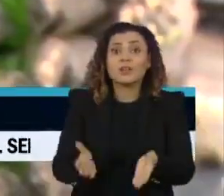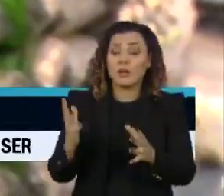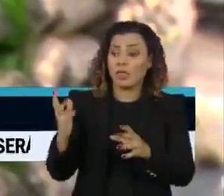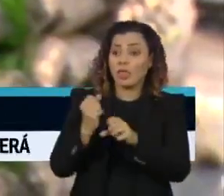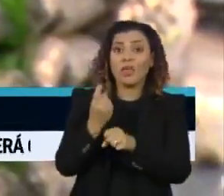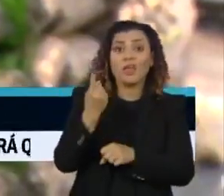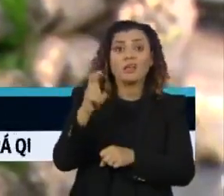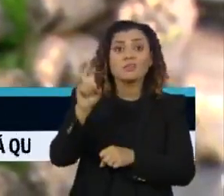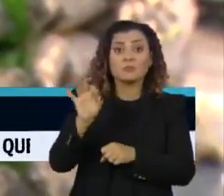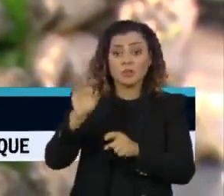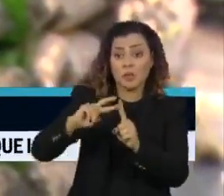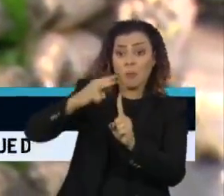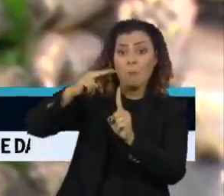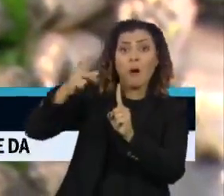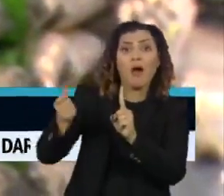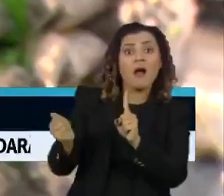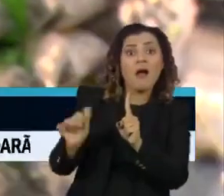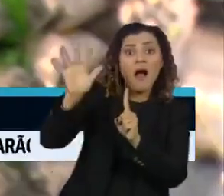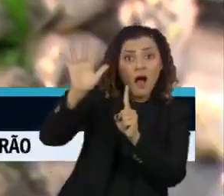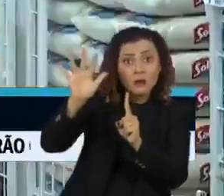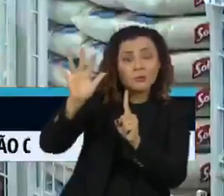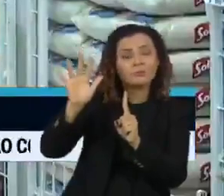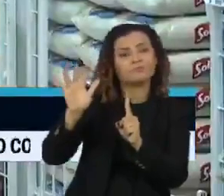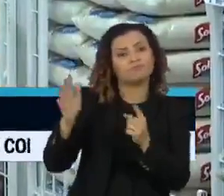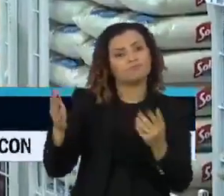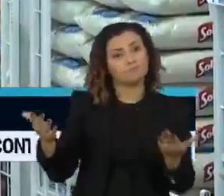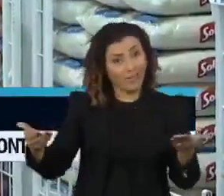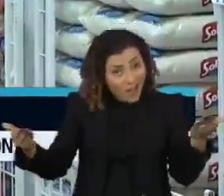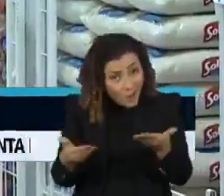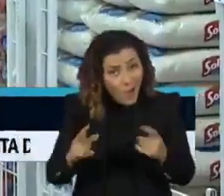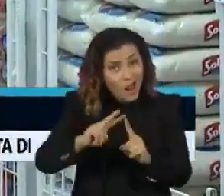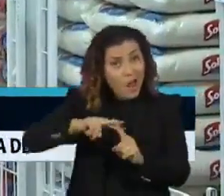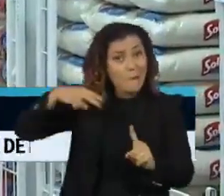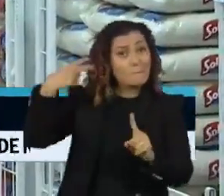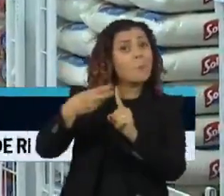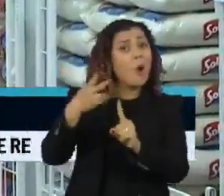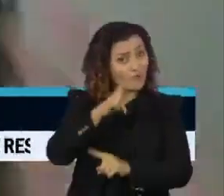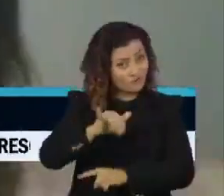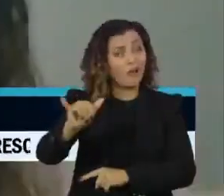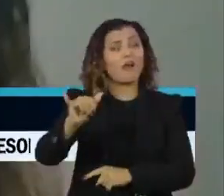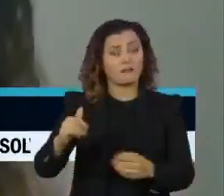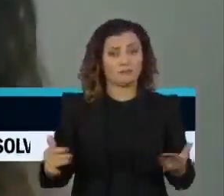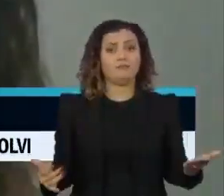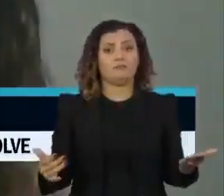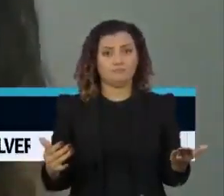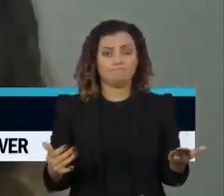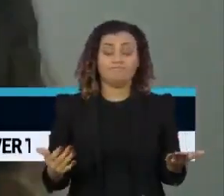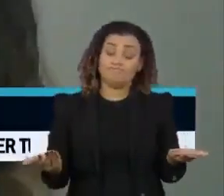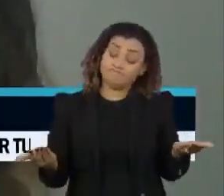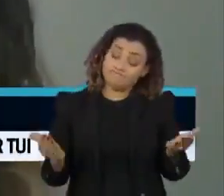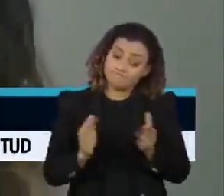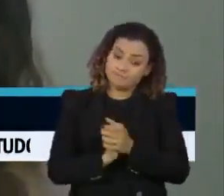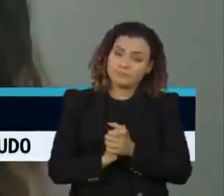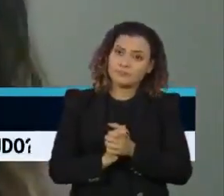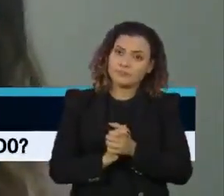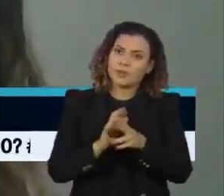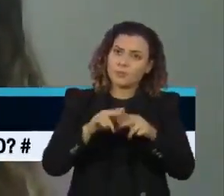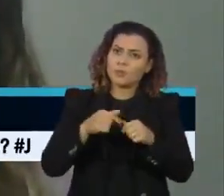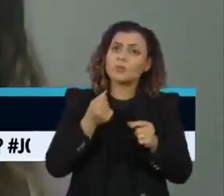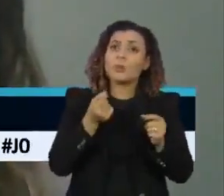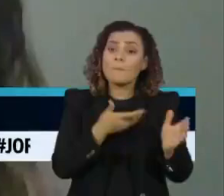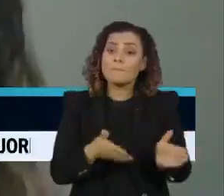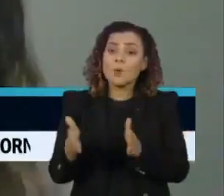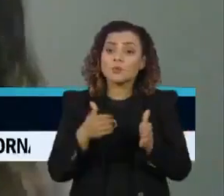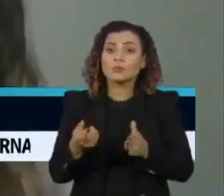de 15% de aumento nos últimos 12 meses, podem ficar ainda mais caros. Levantando o custo de